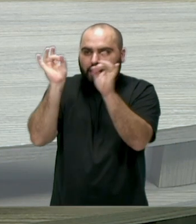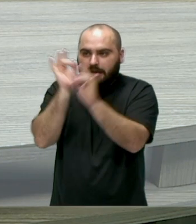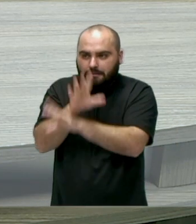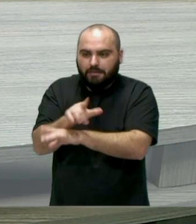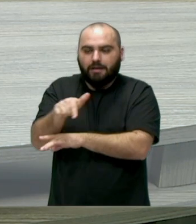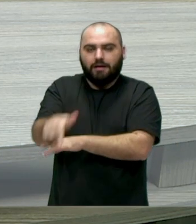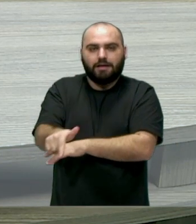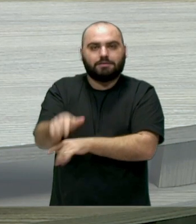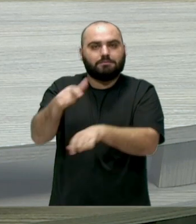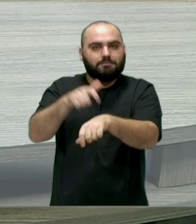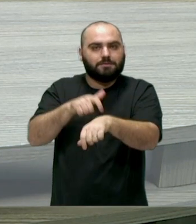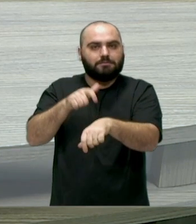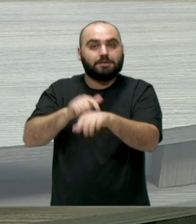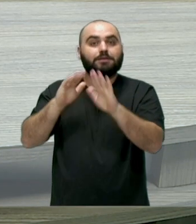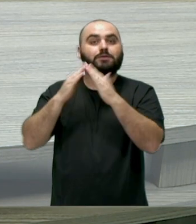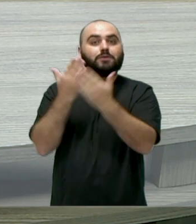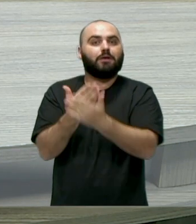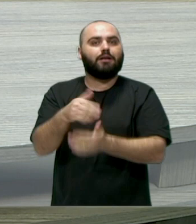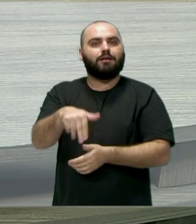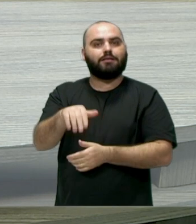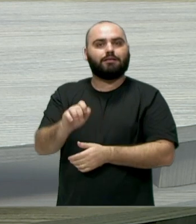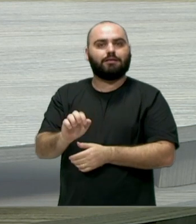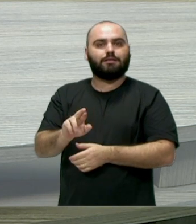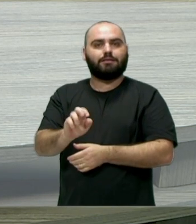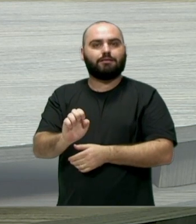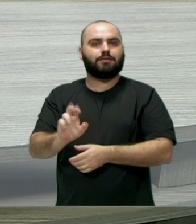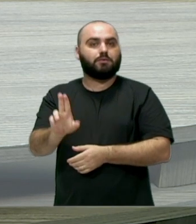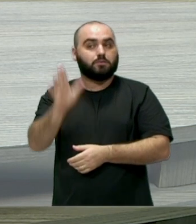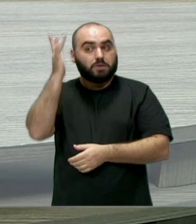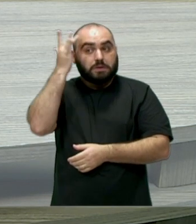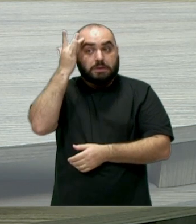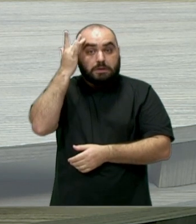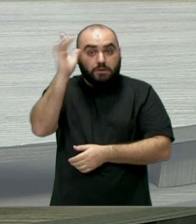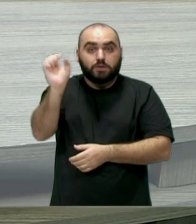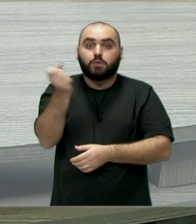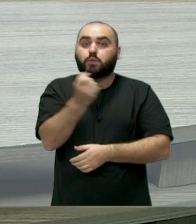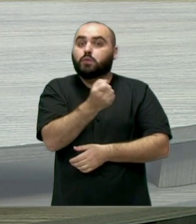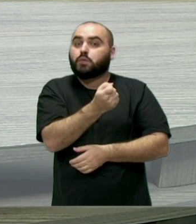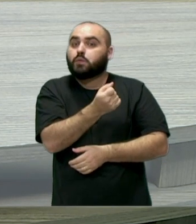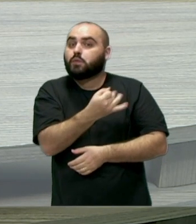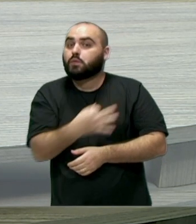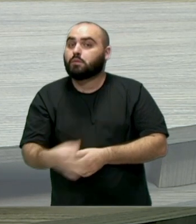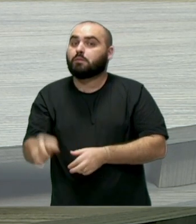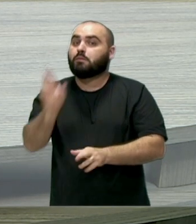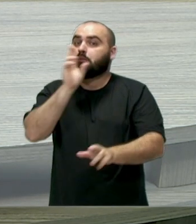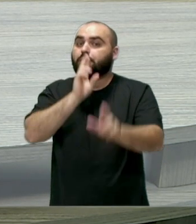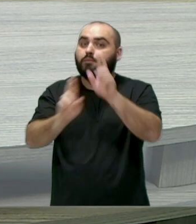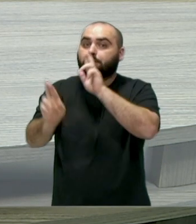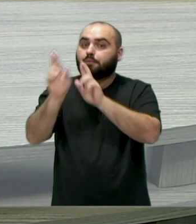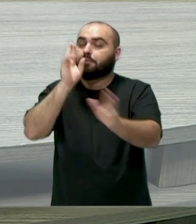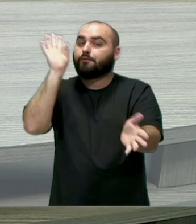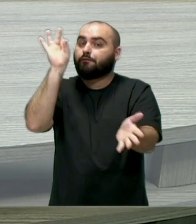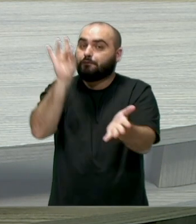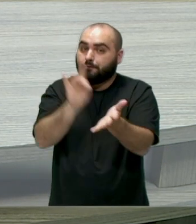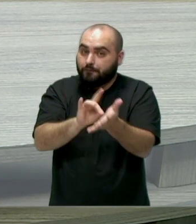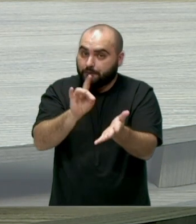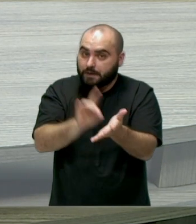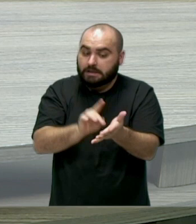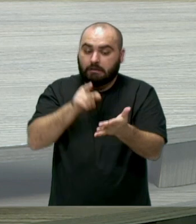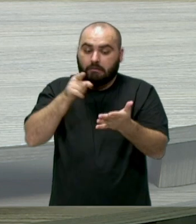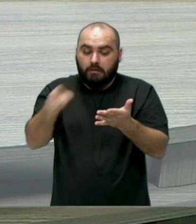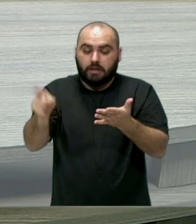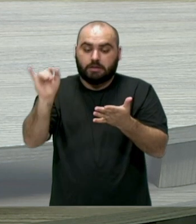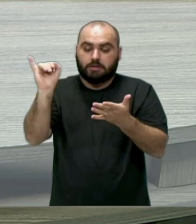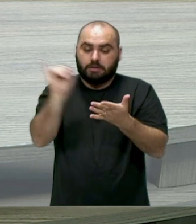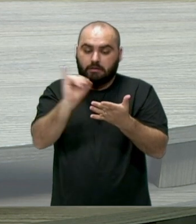campanha no Colégio Nereu Ramos, e eu não sei exatamente quais foram os resultados efetivos ainda aí em